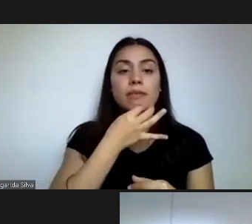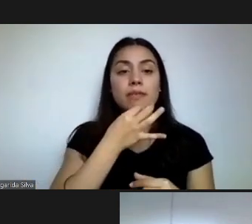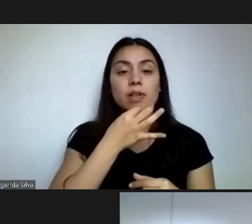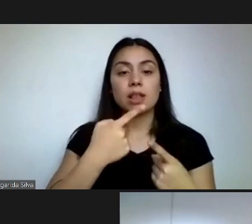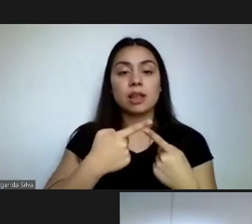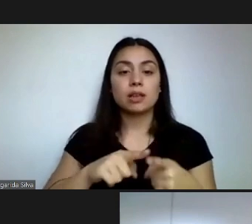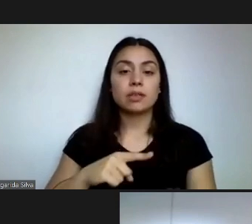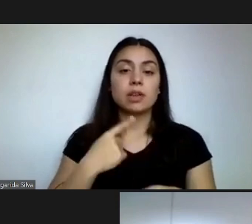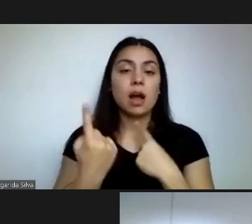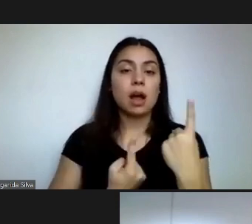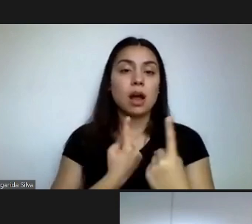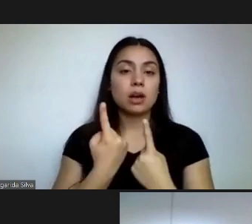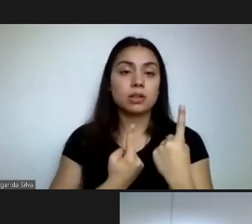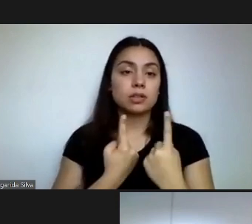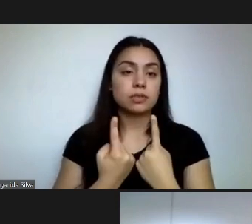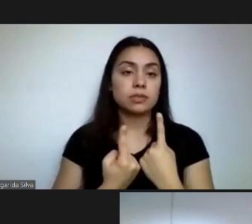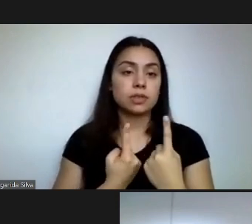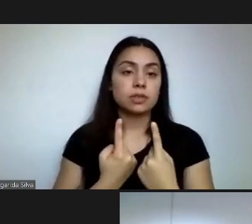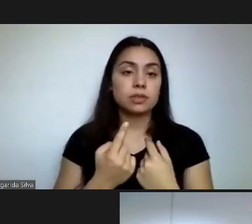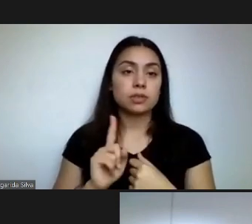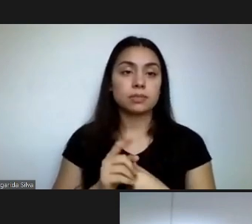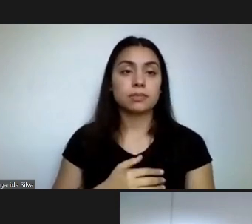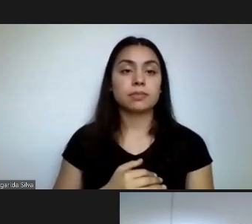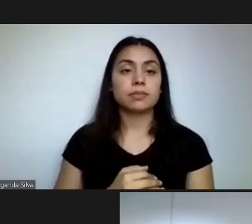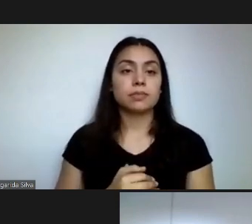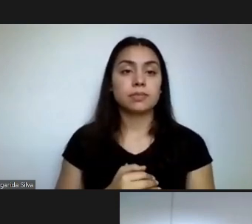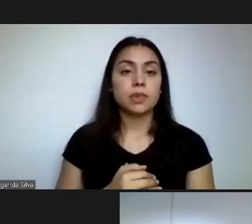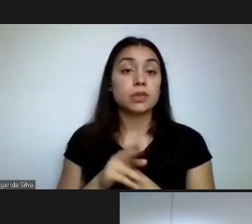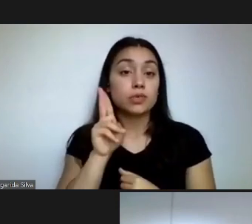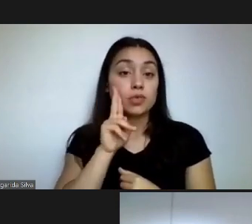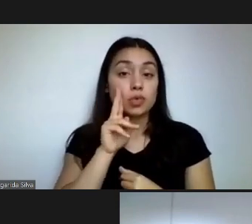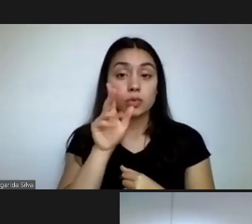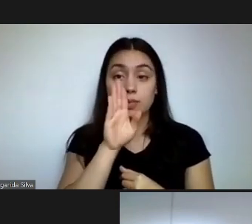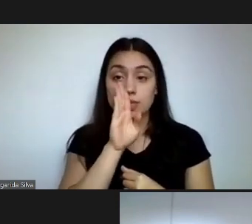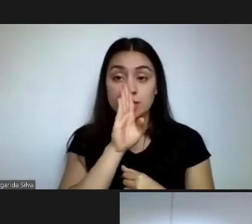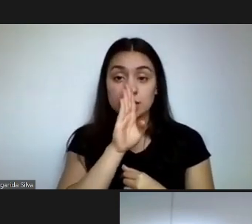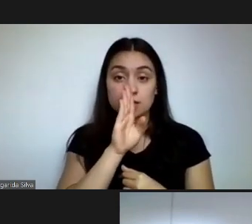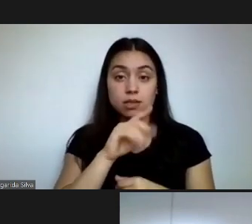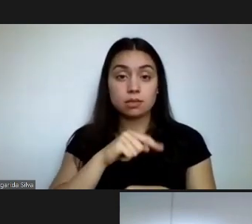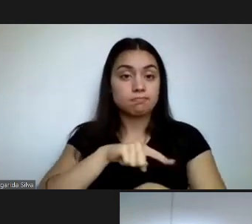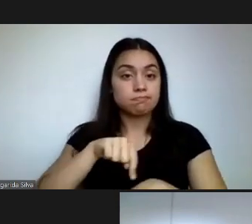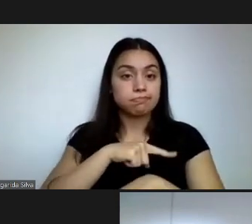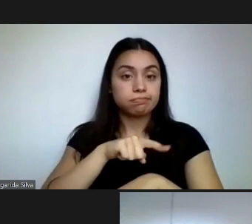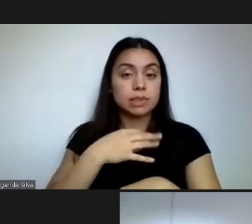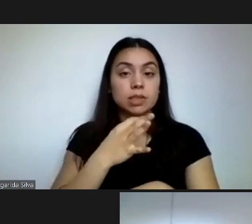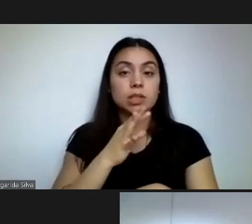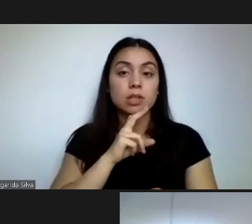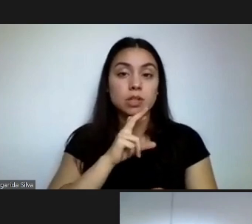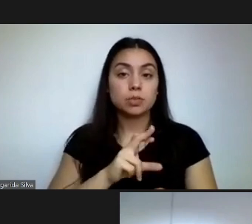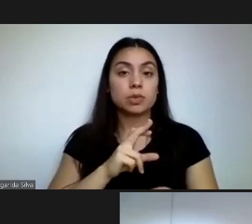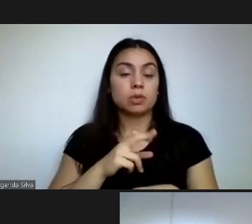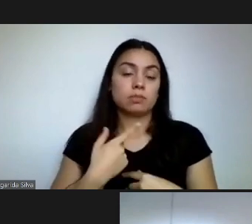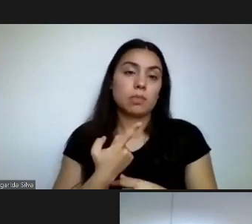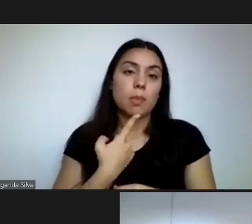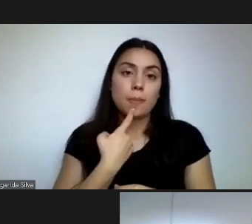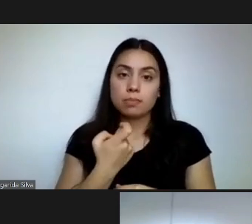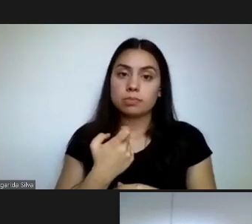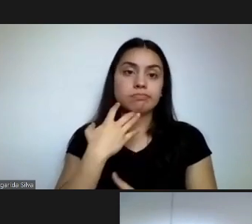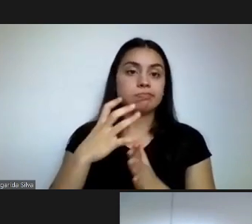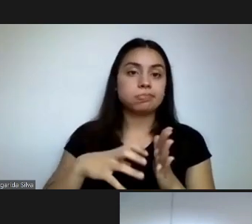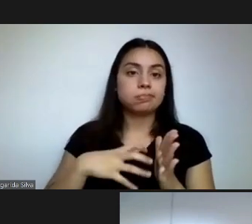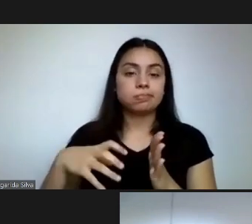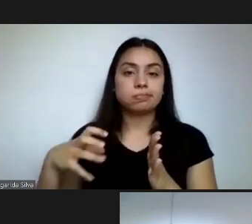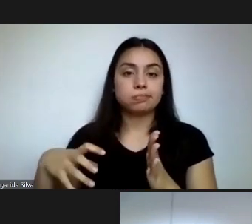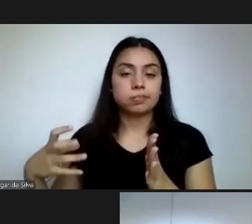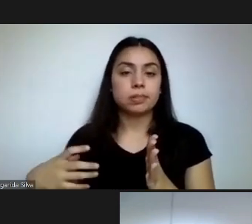não é igual. E desculpe se tomei demasiado tempo para responder a estas questões. Mas... Não, são sempre questões de todas as maneiras que são complexas e que, claro, Exato. merecem